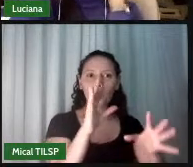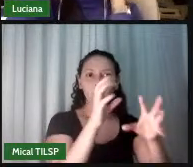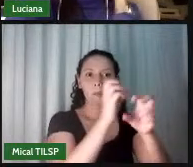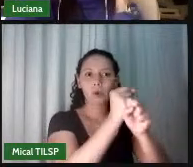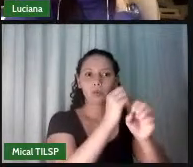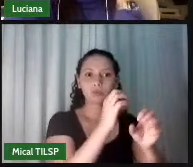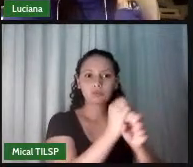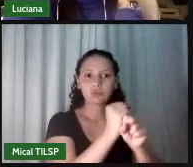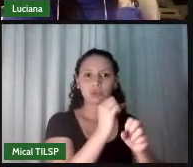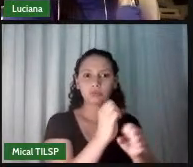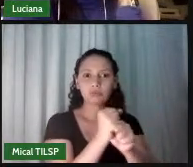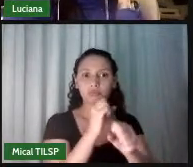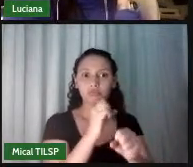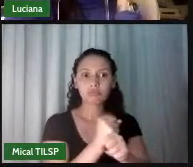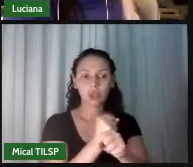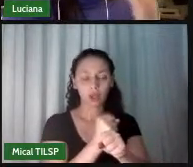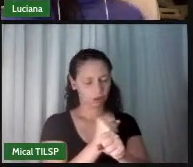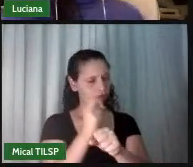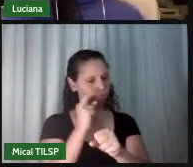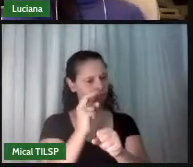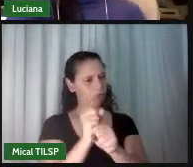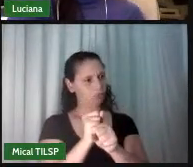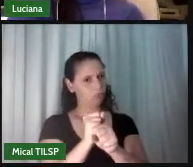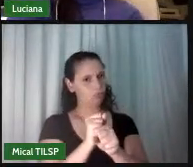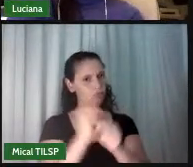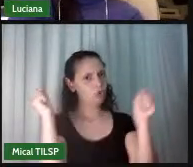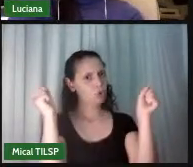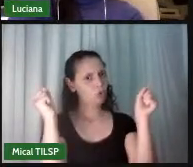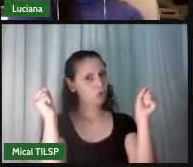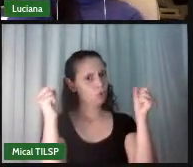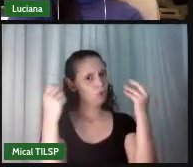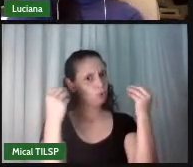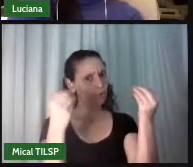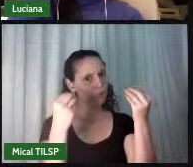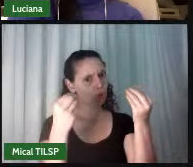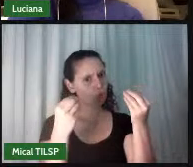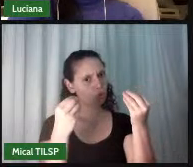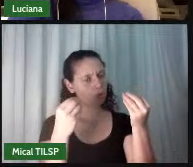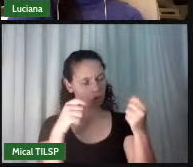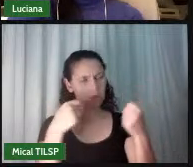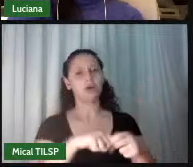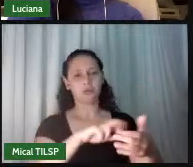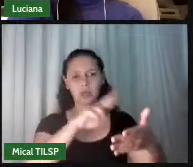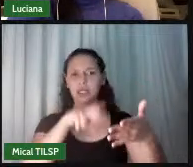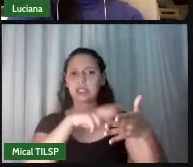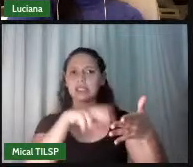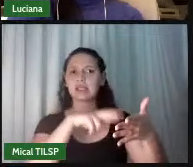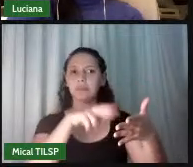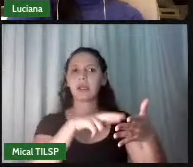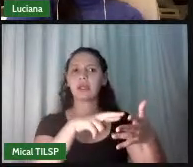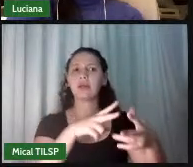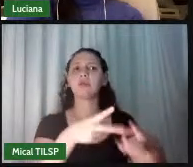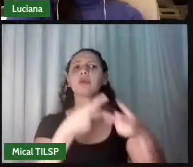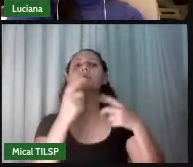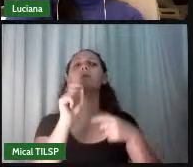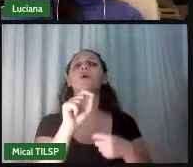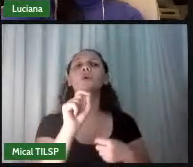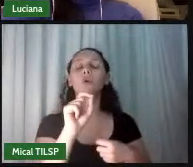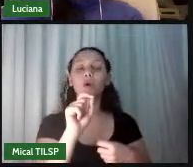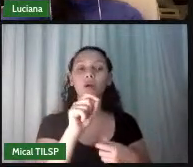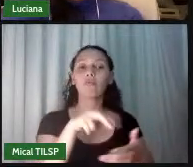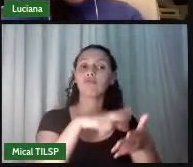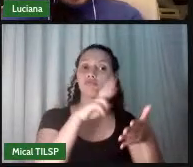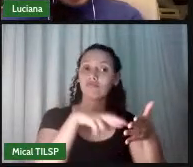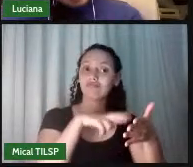estoura e a gente fala, opa, vem cá, vamos periciar isso aqui. Ó. Você está se afastando demais, o que está acontecendo? Vamos avaliar,